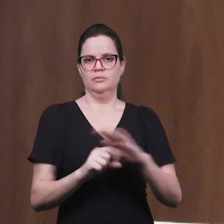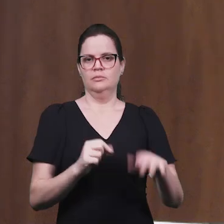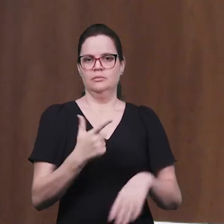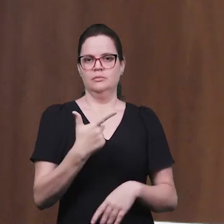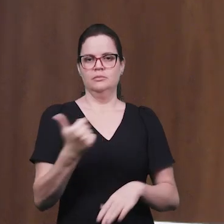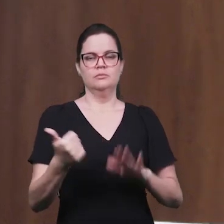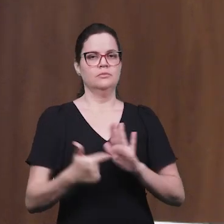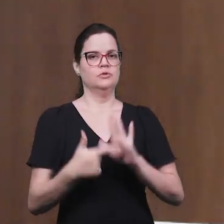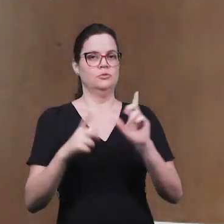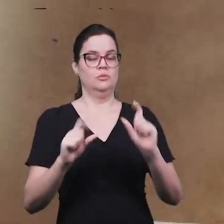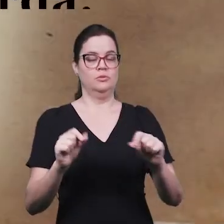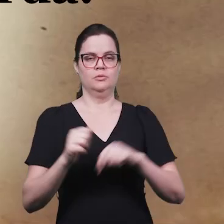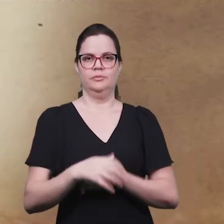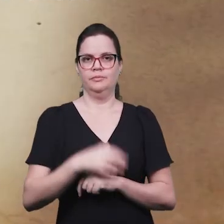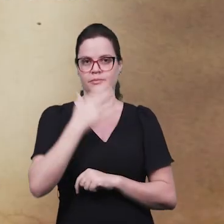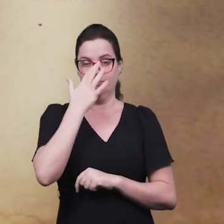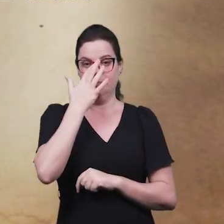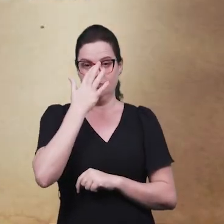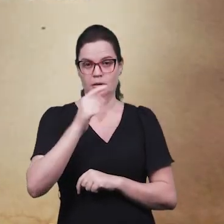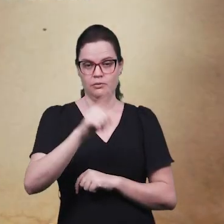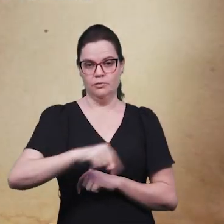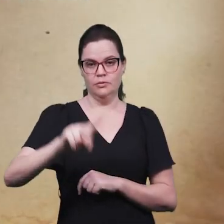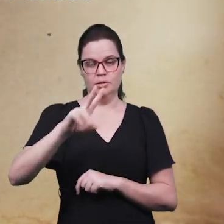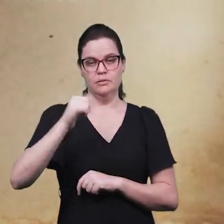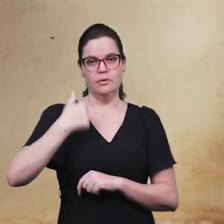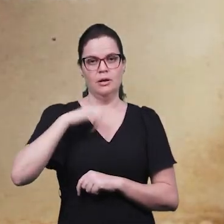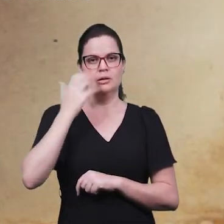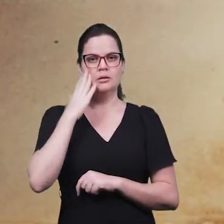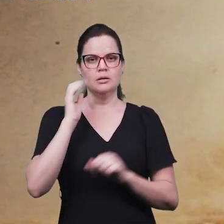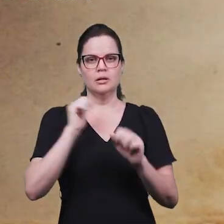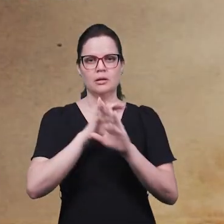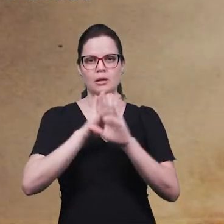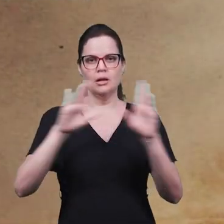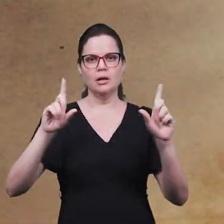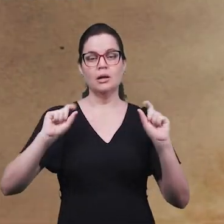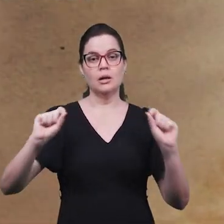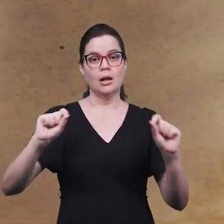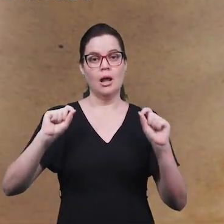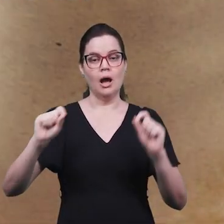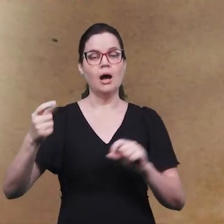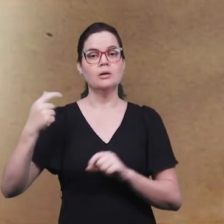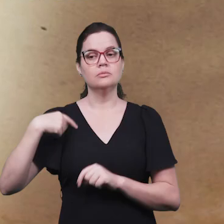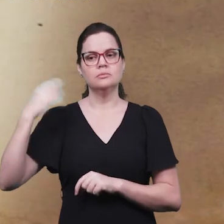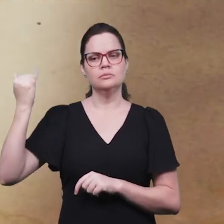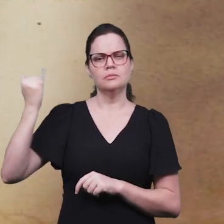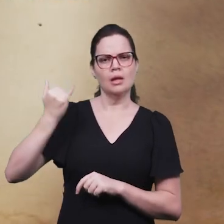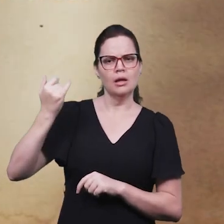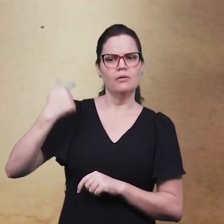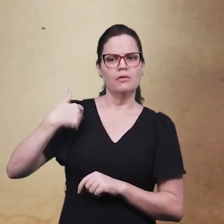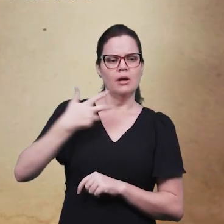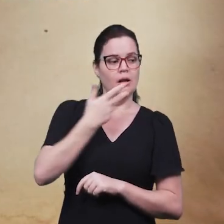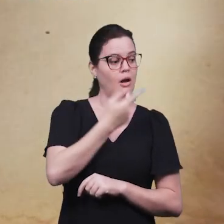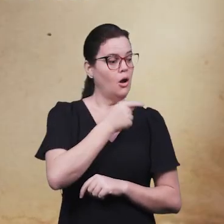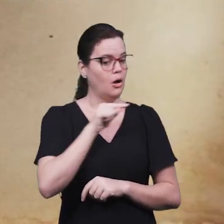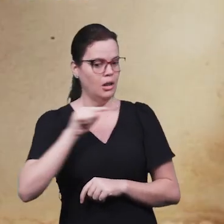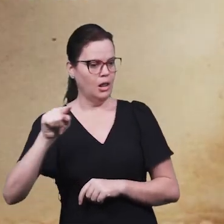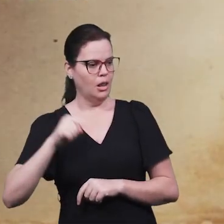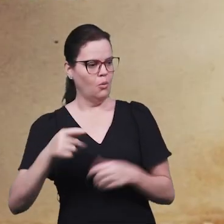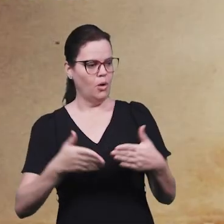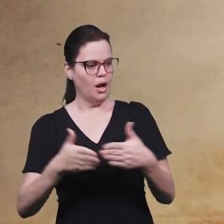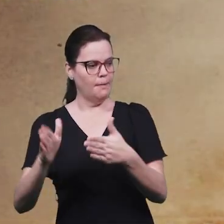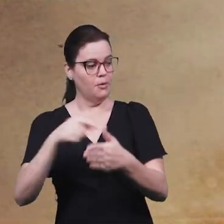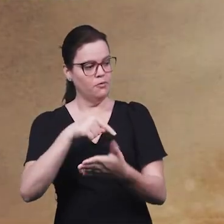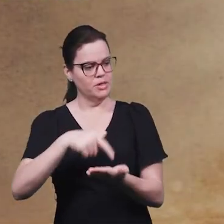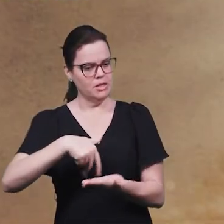diz assim: E os teus ouvidos ouvirão a palavra que está por detrás de ti, dizendo: Esse é o caminho, andai